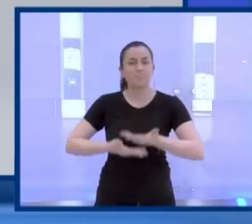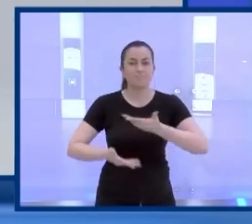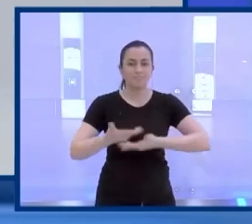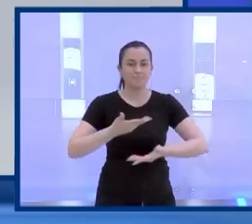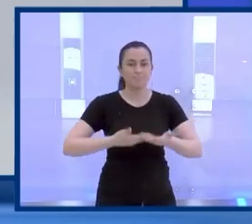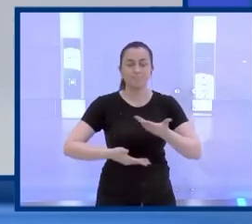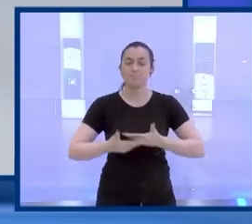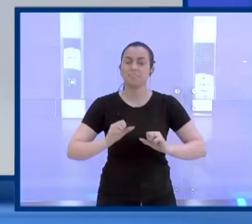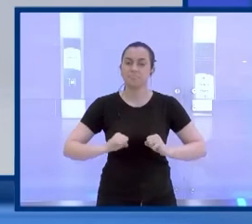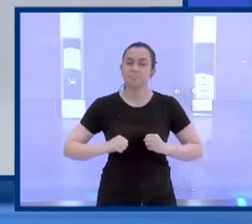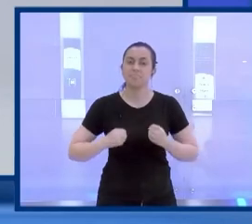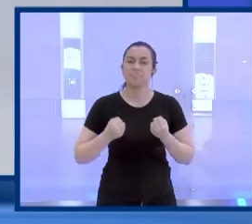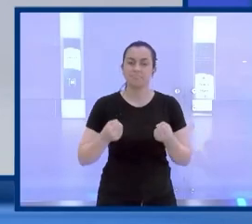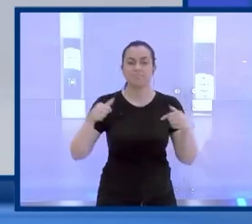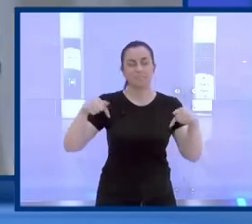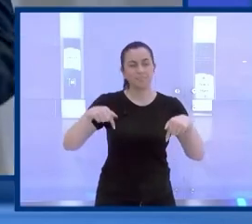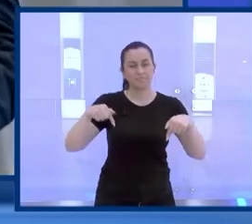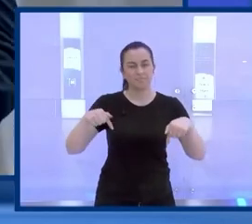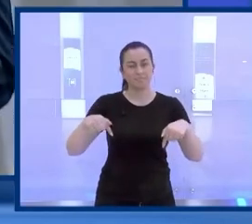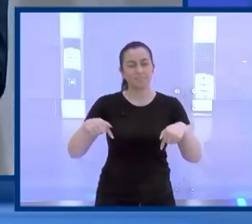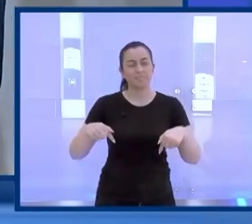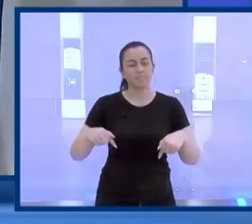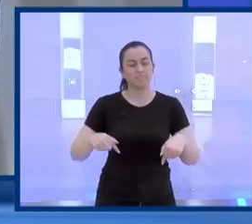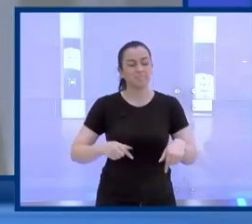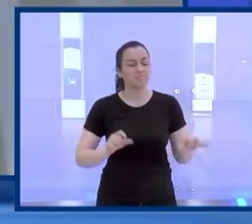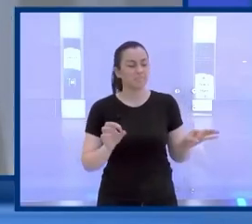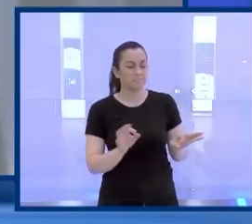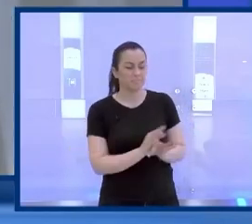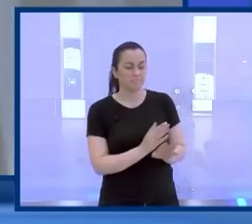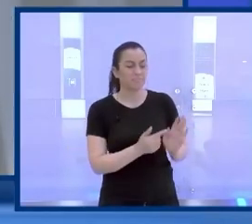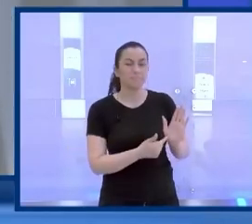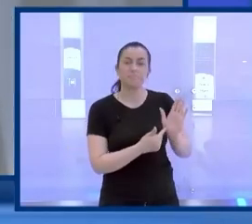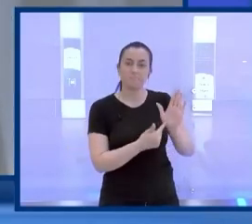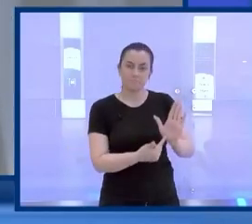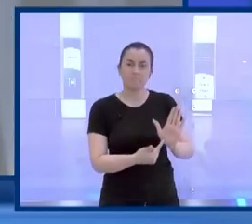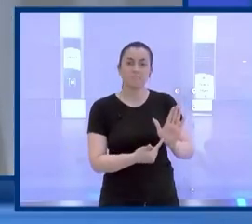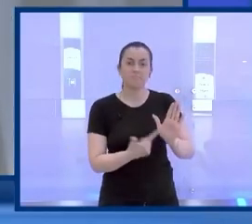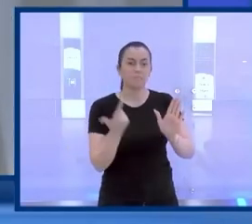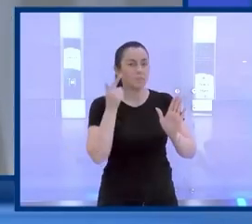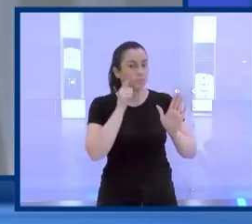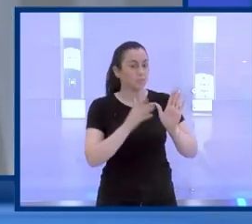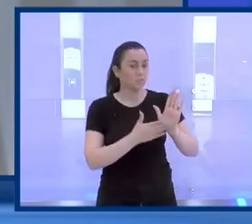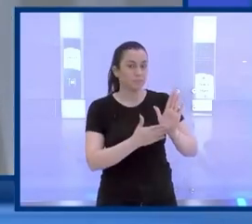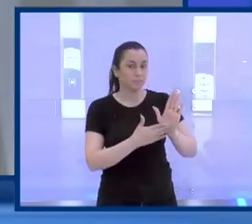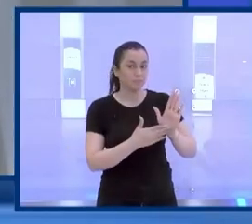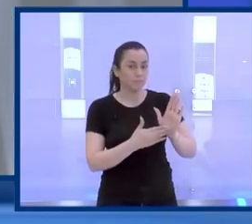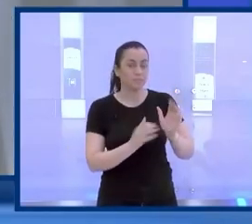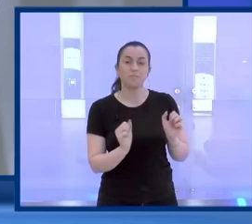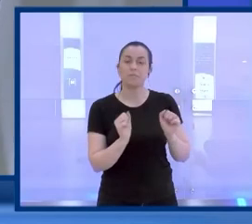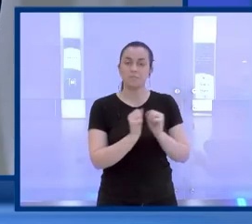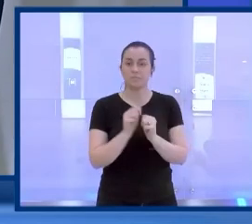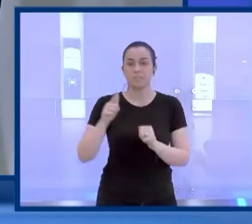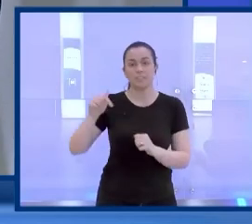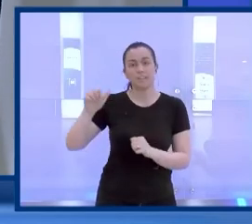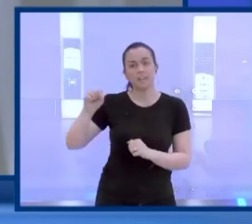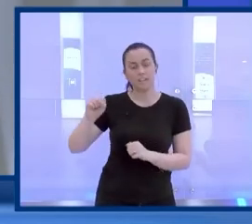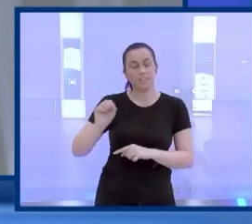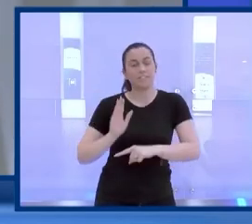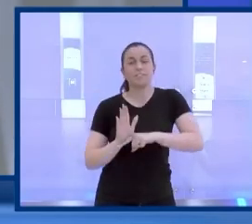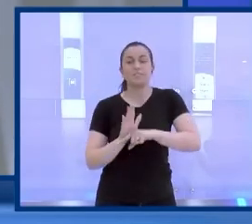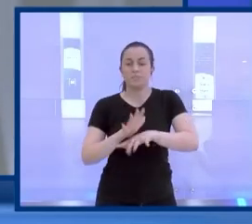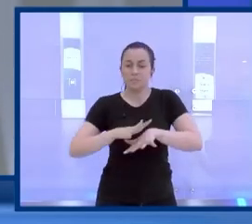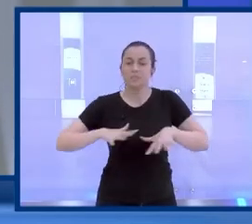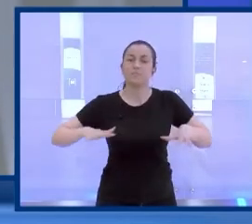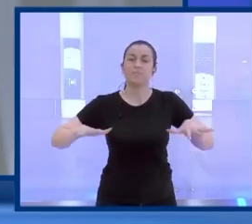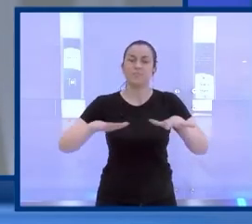em ação esse grande plano de governo que vem sendo, que vem tomando conta do Estado e avançando